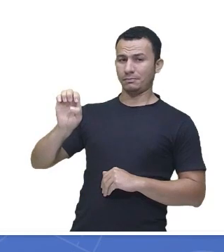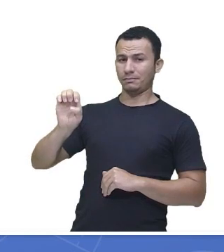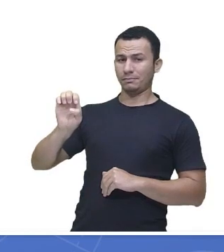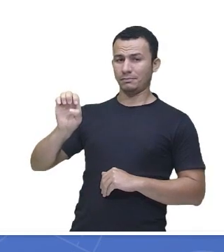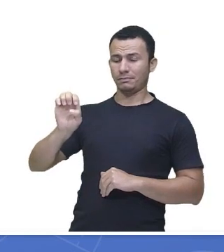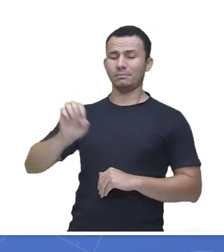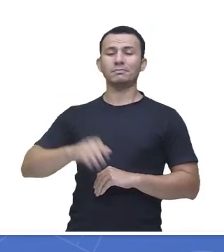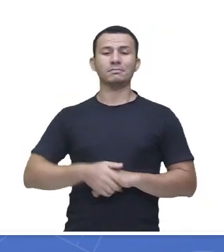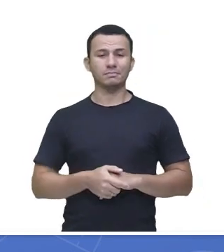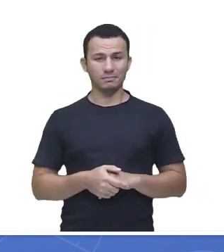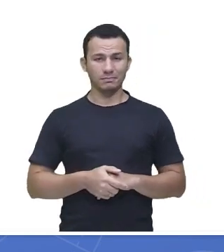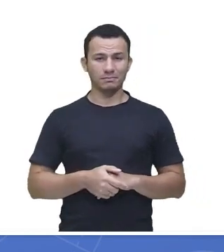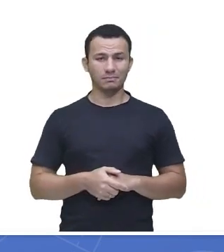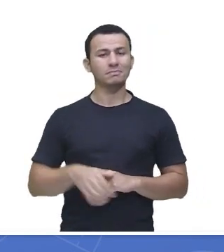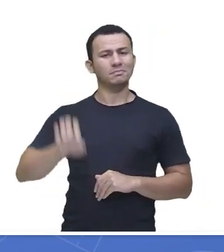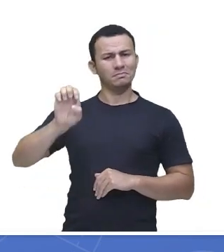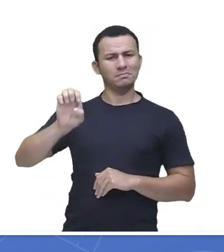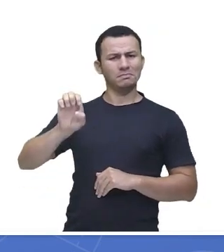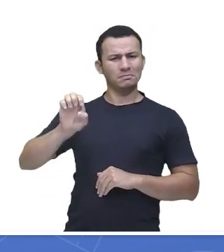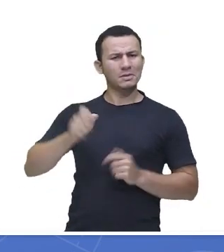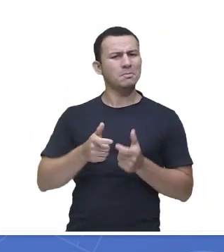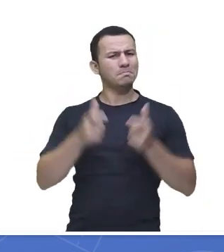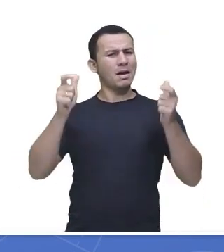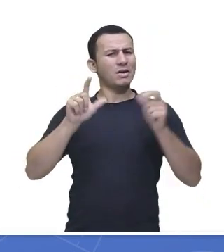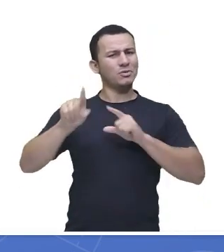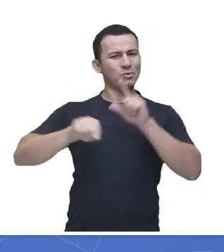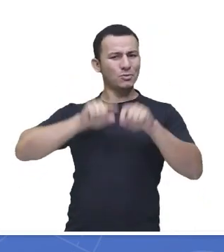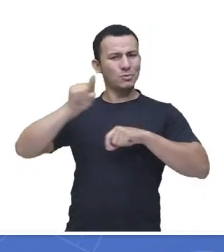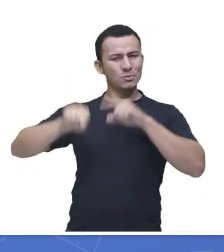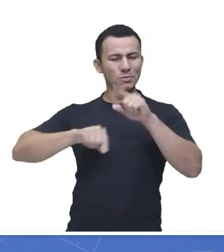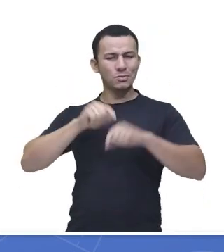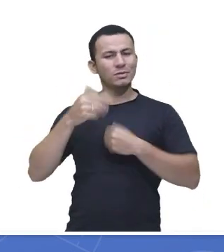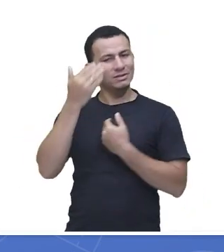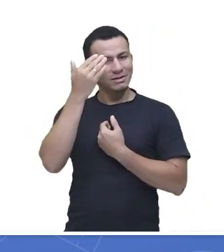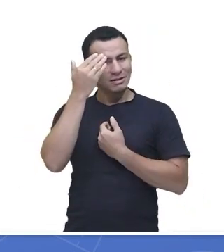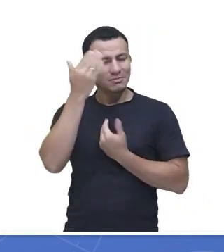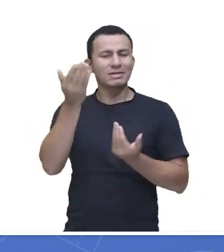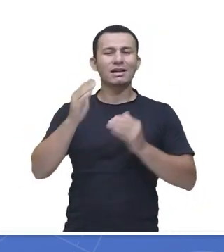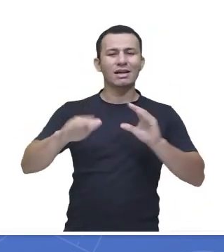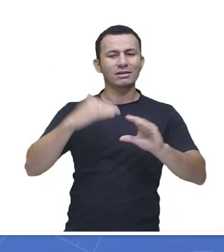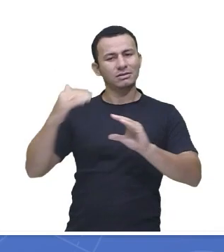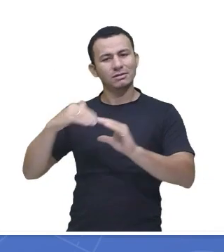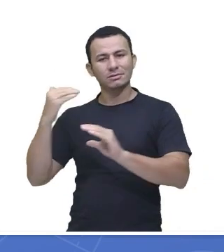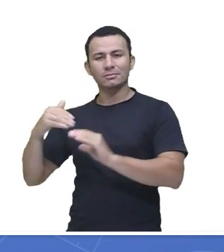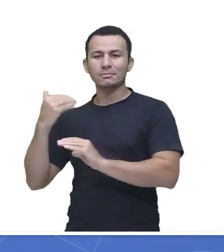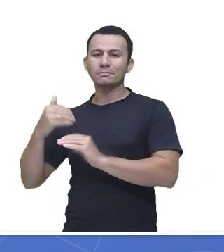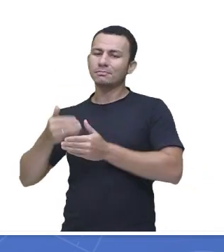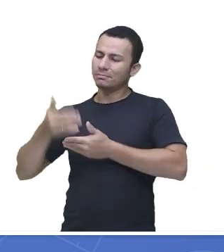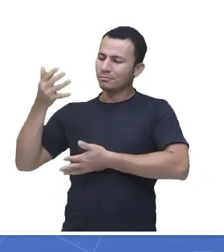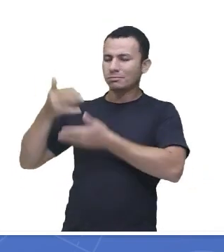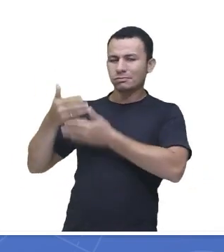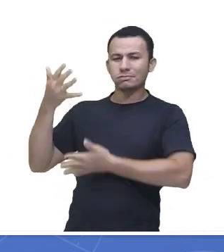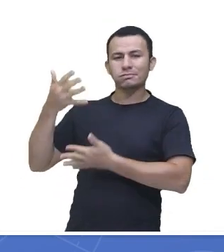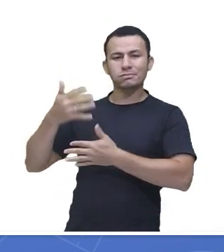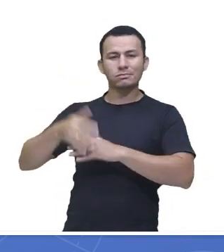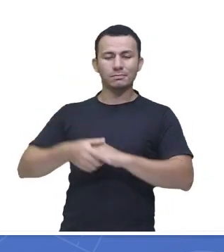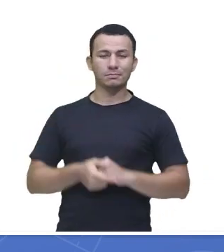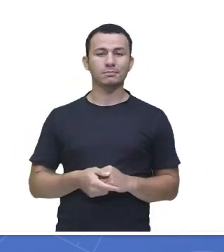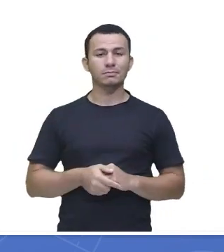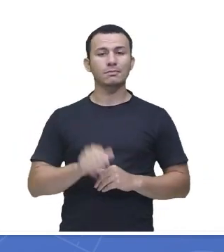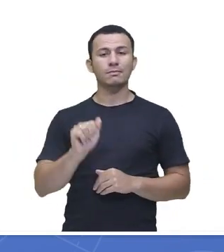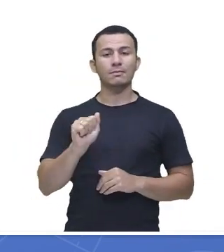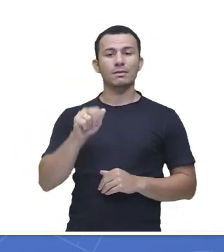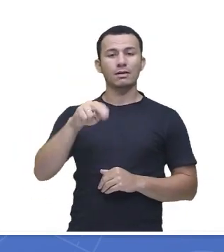chat. Letra E, a mais marcada. Obrigada pela participação de vocês. A